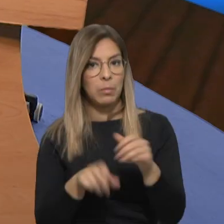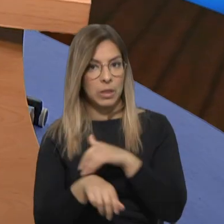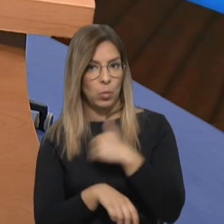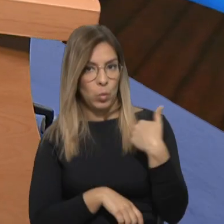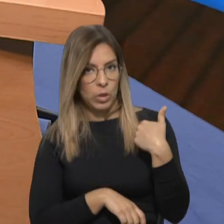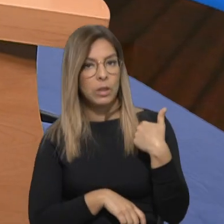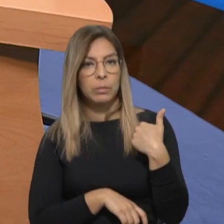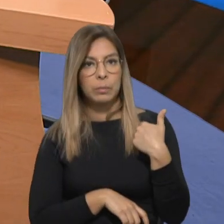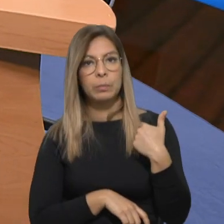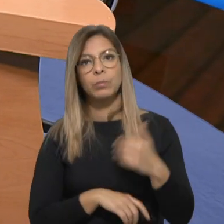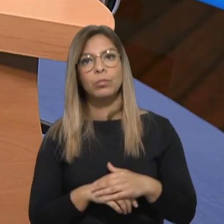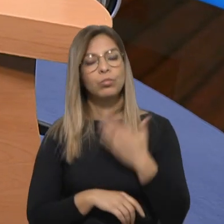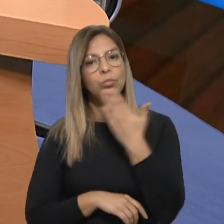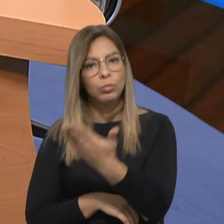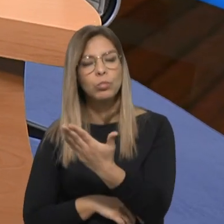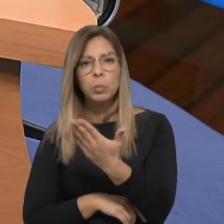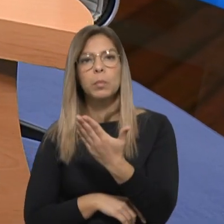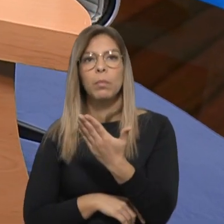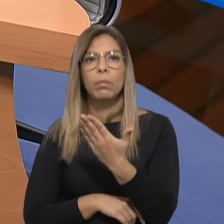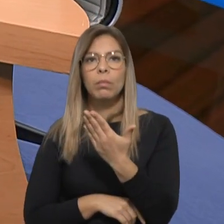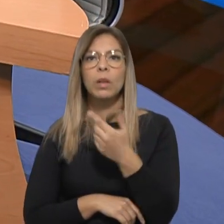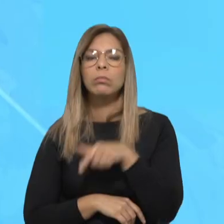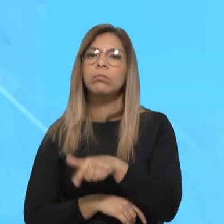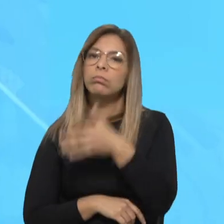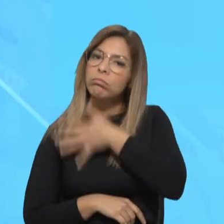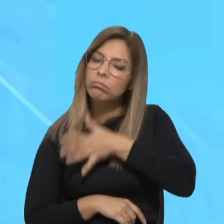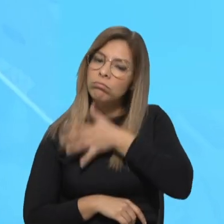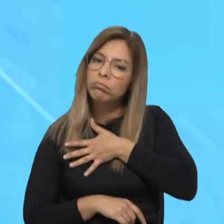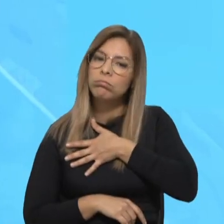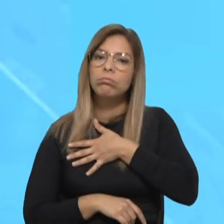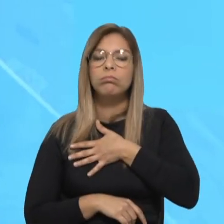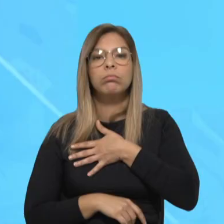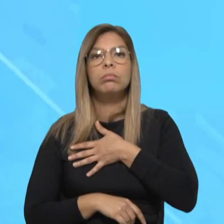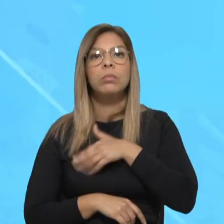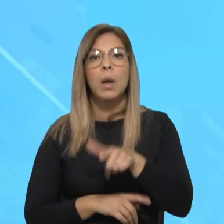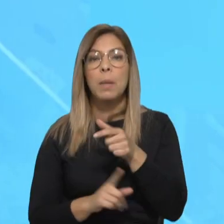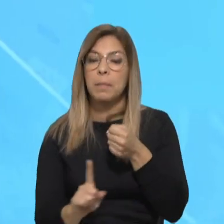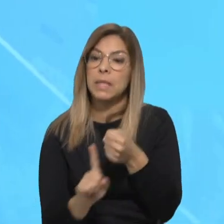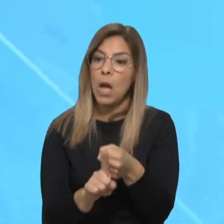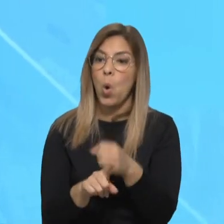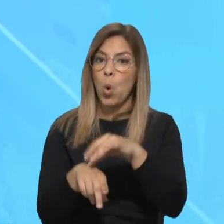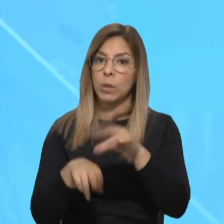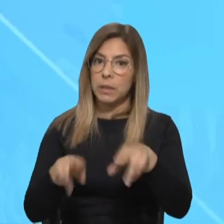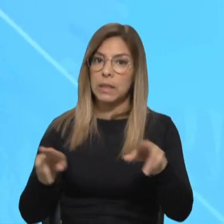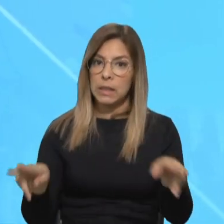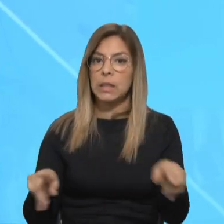Frei Hermínio Araújo, que nos dissesse de que forma é que a pastoral na missão hospitaleira está a ser